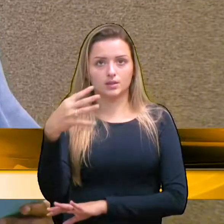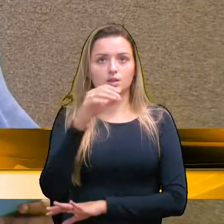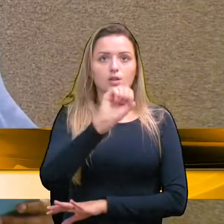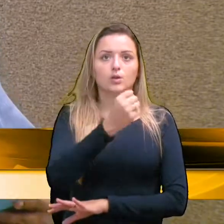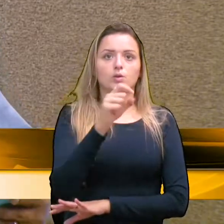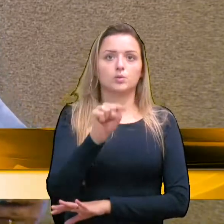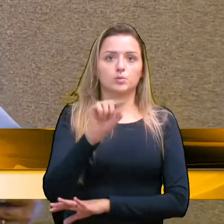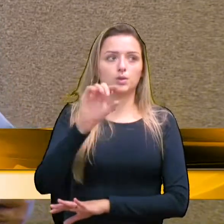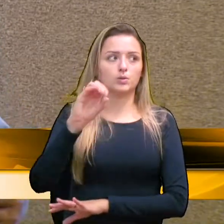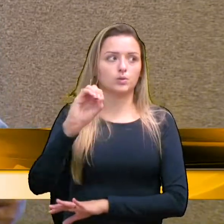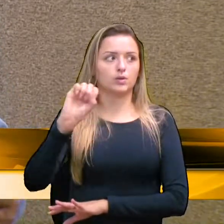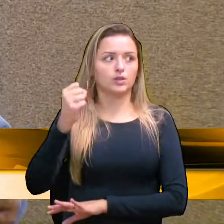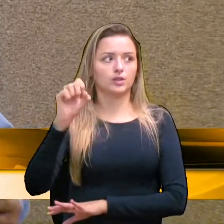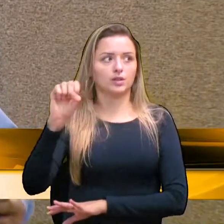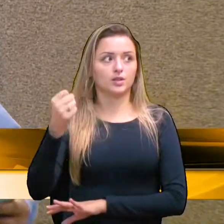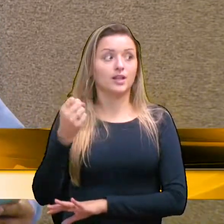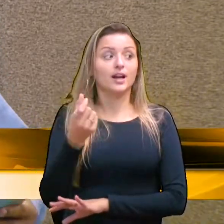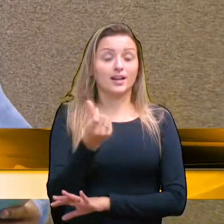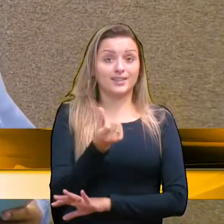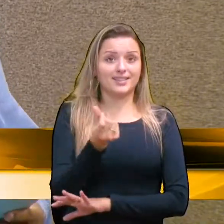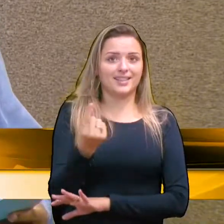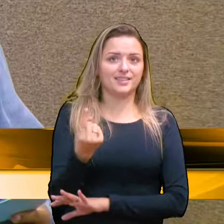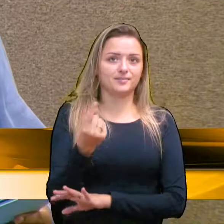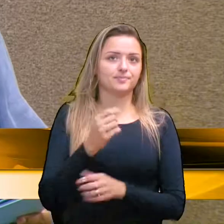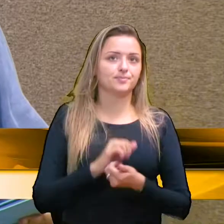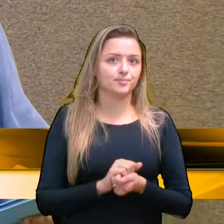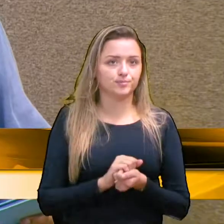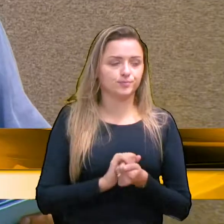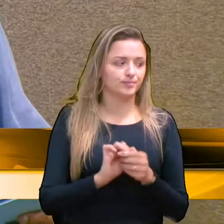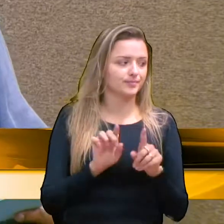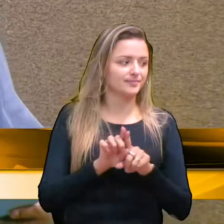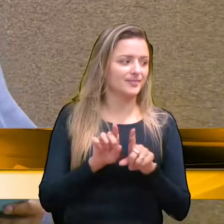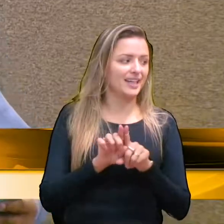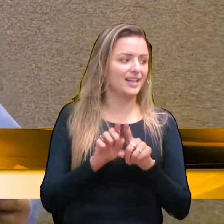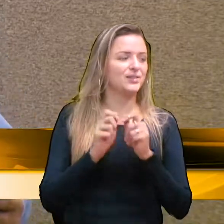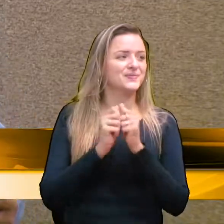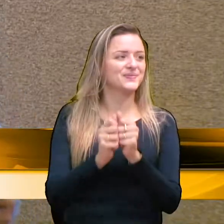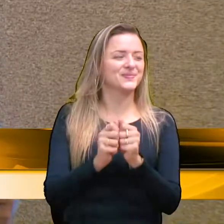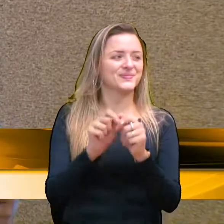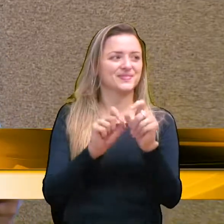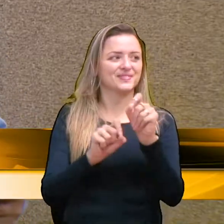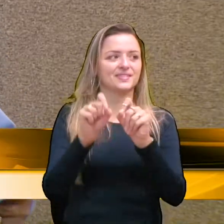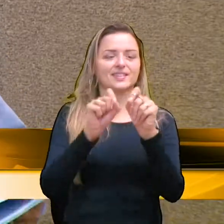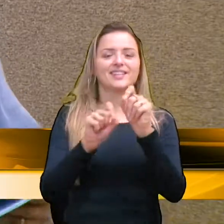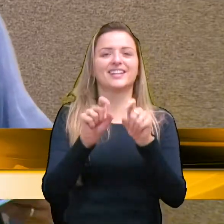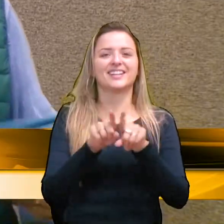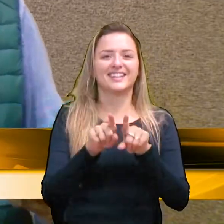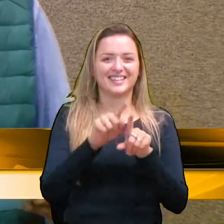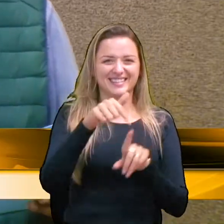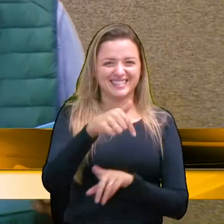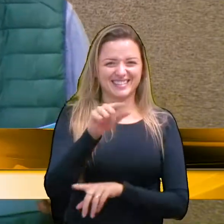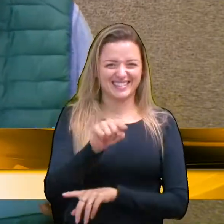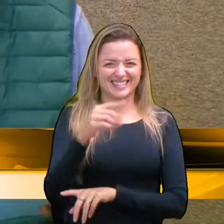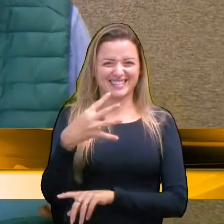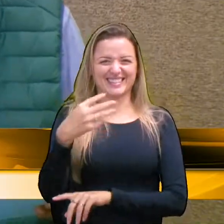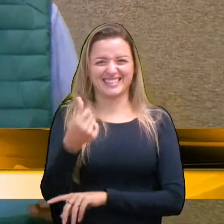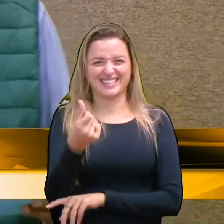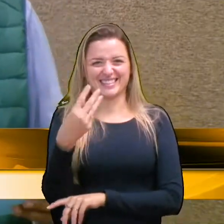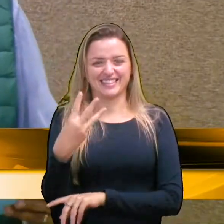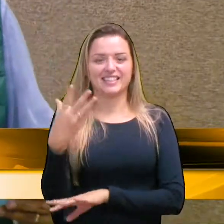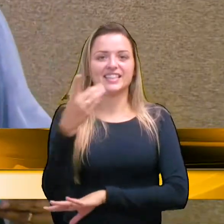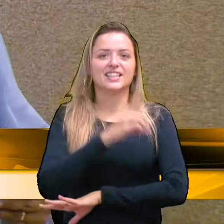8.088, 8.061. Além do mais, após a edição da Lei nº 7.463, de 2 de